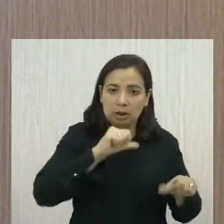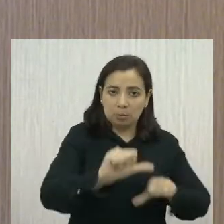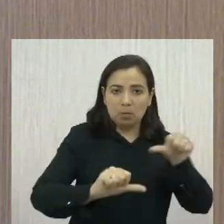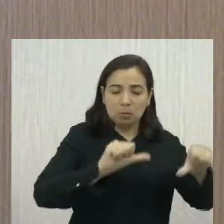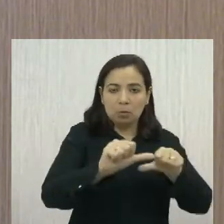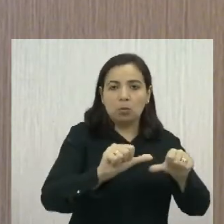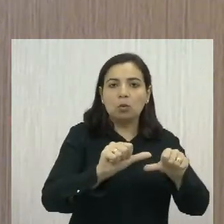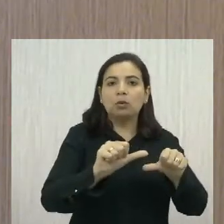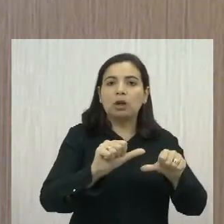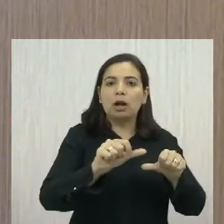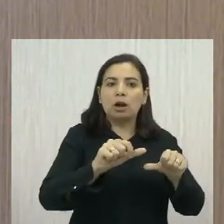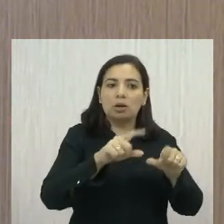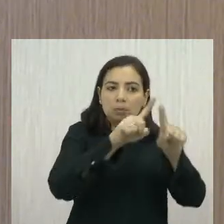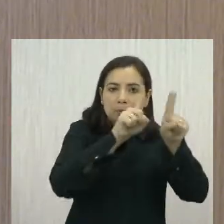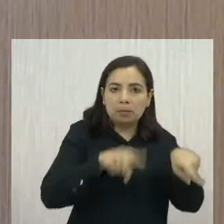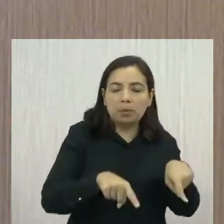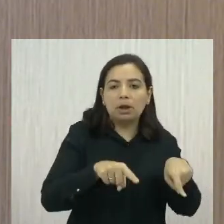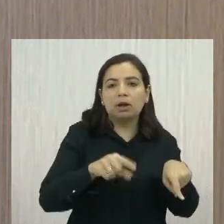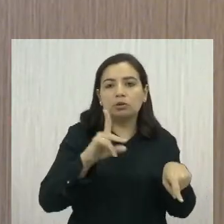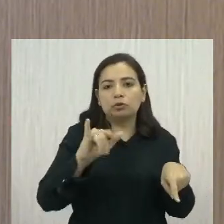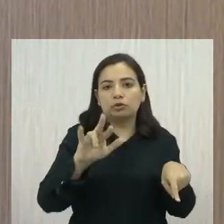diretor.